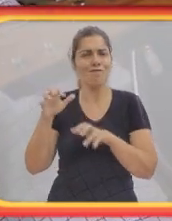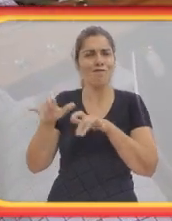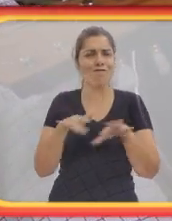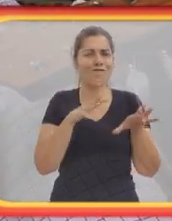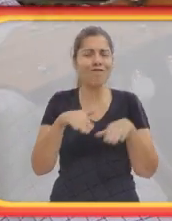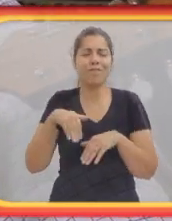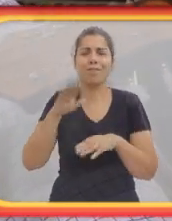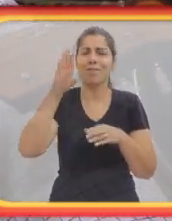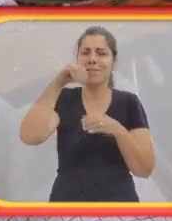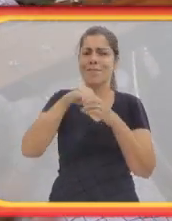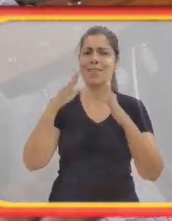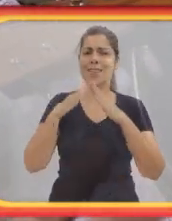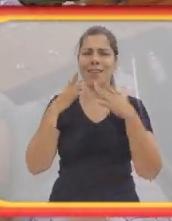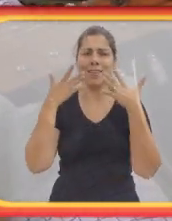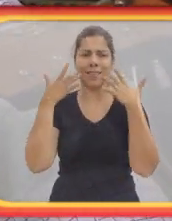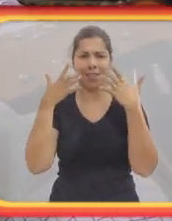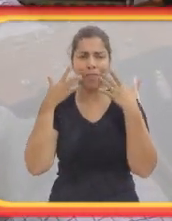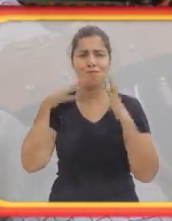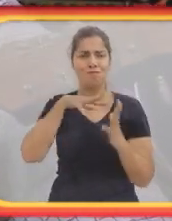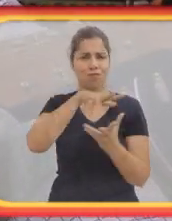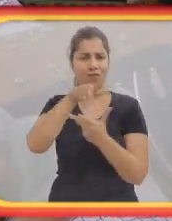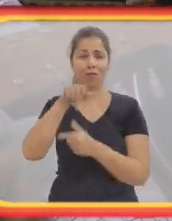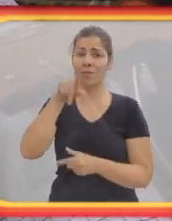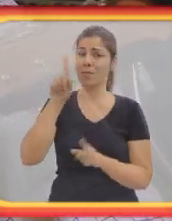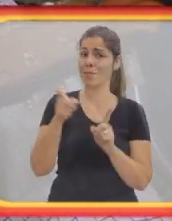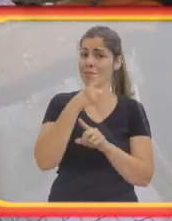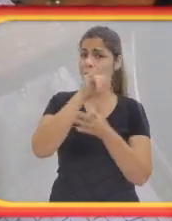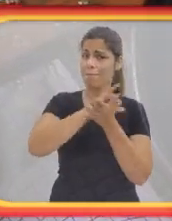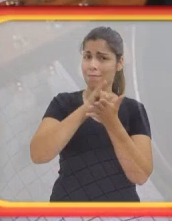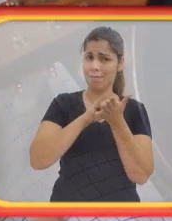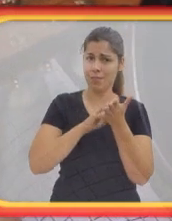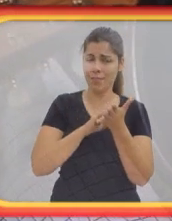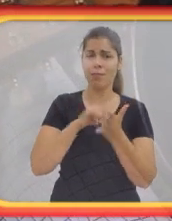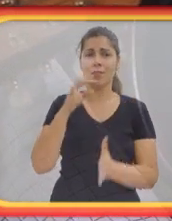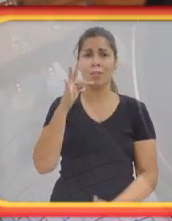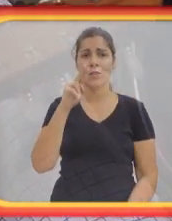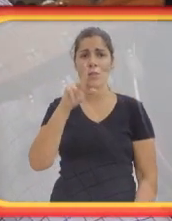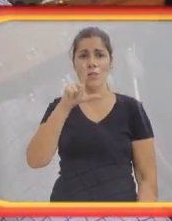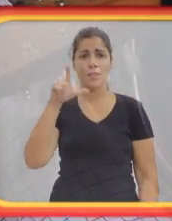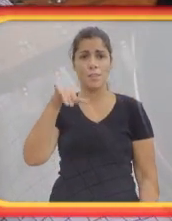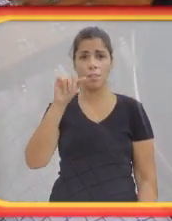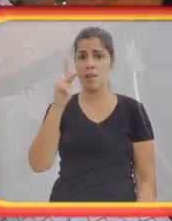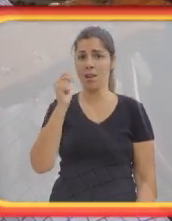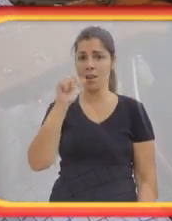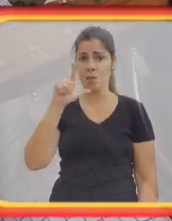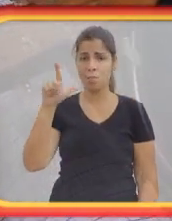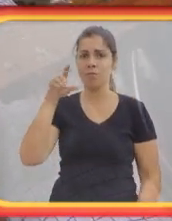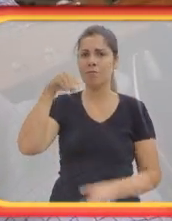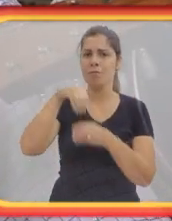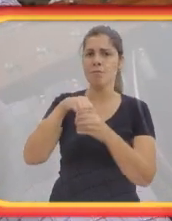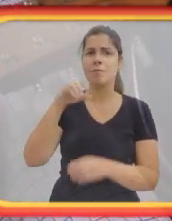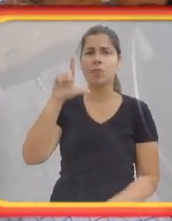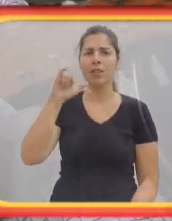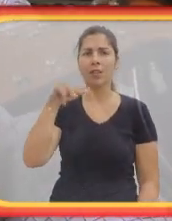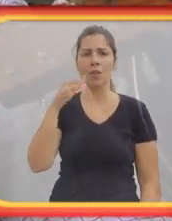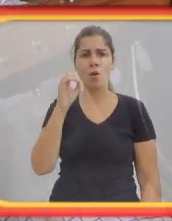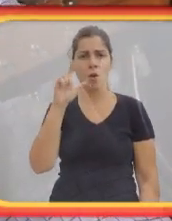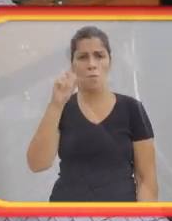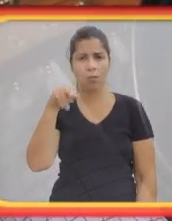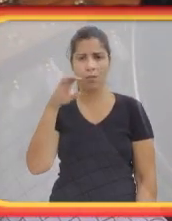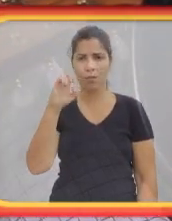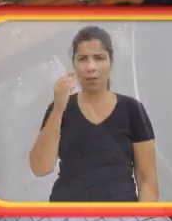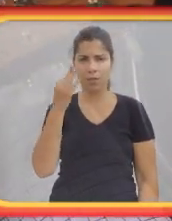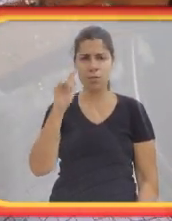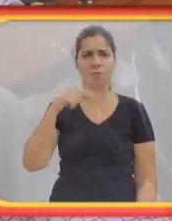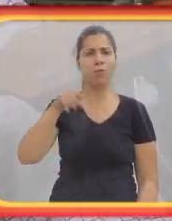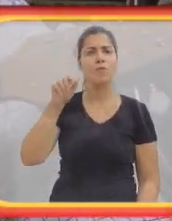toquei numa das maiores casas de teatros do mundo. Foi em Nova York, o Tully Hall, o Lincoln